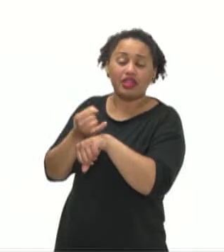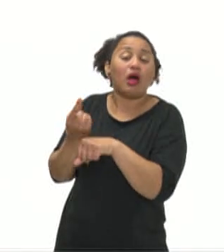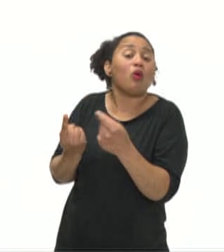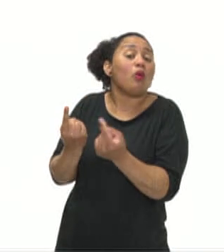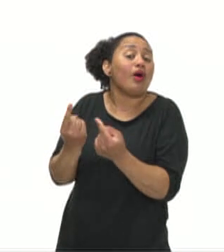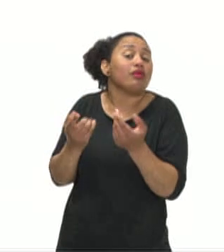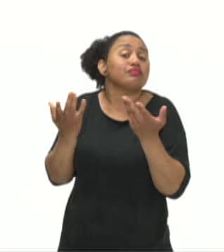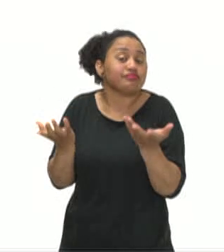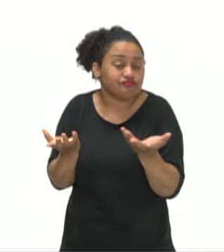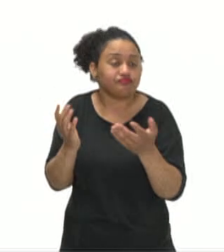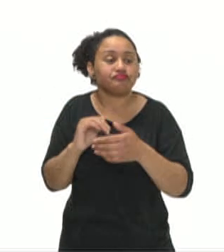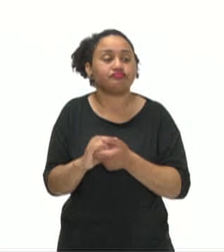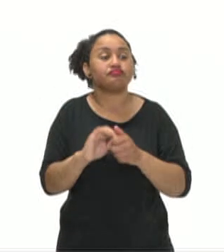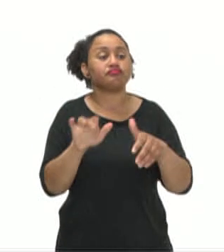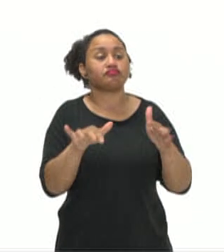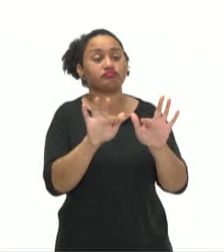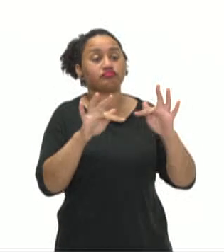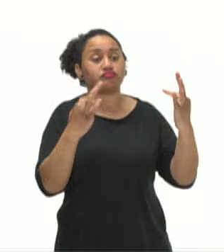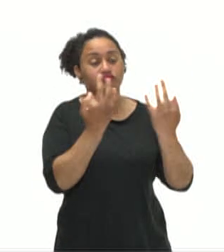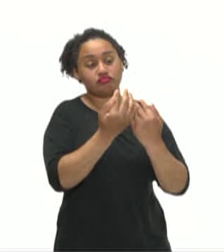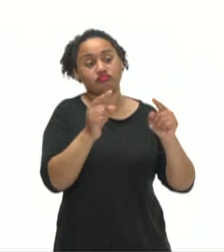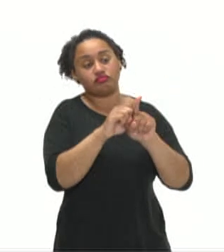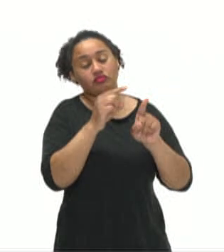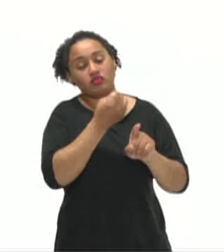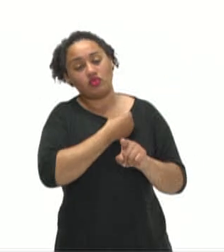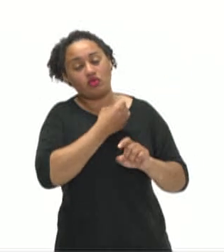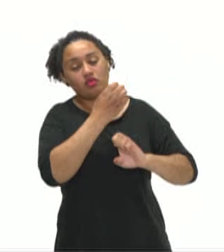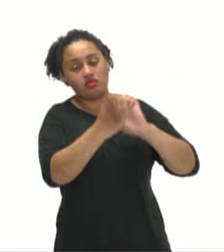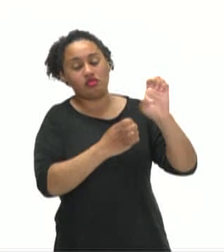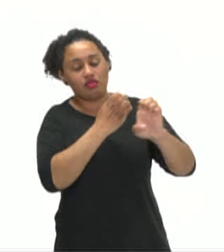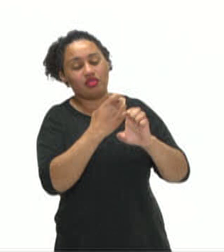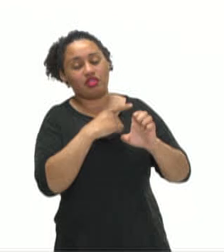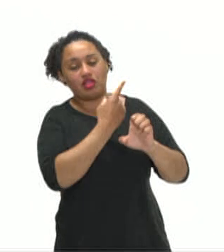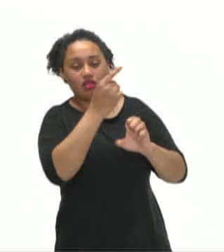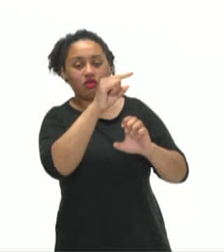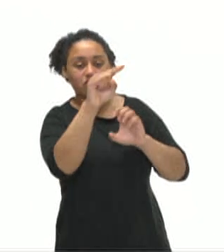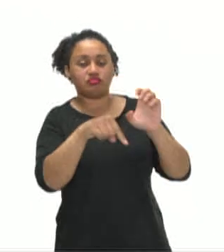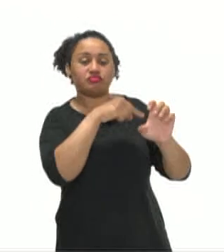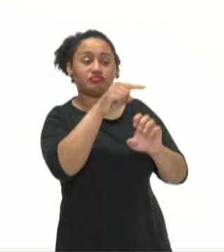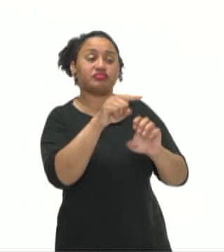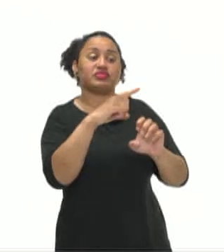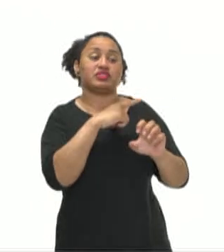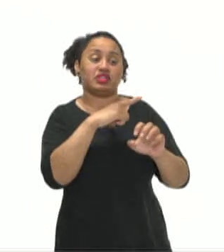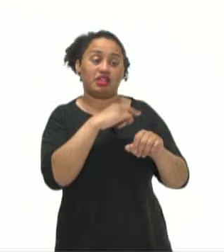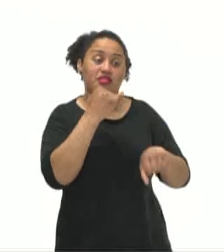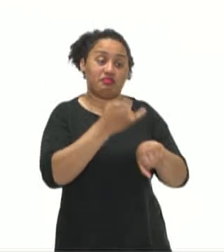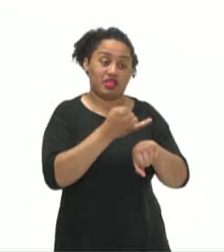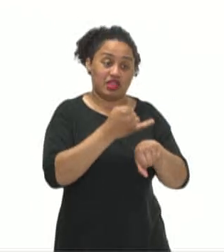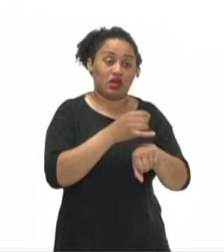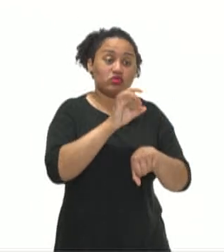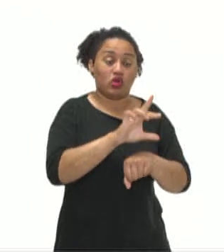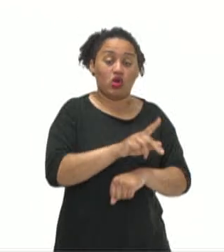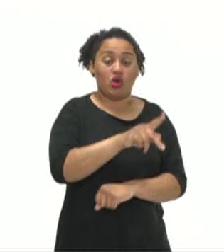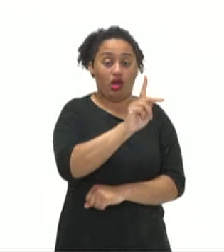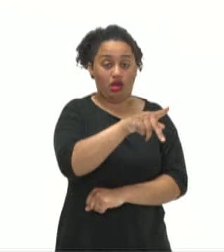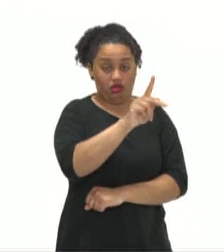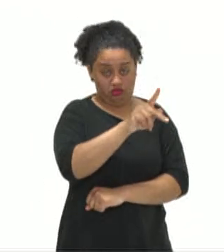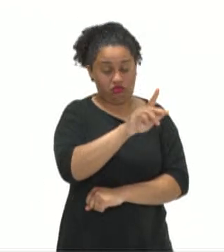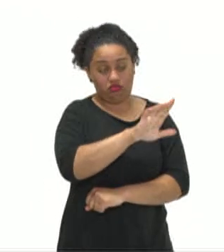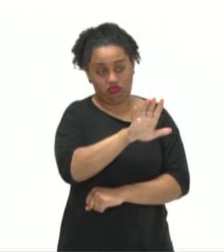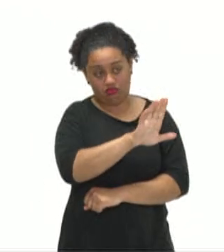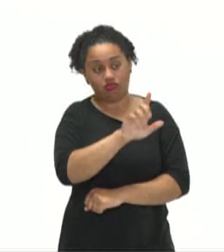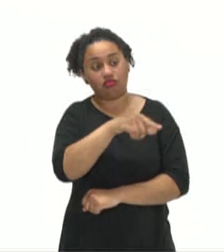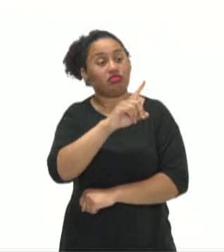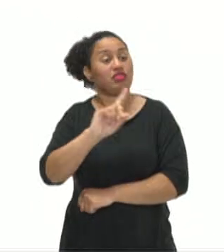ele, né? Então, a partir da família e do número de elétrons na camada de valência, temos metal somente o potássio